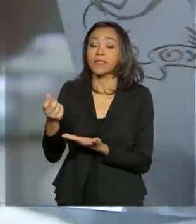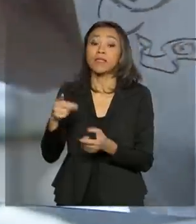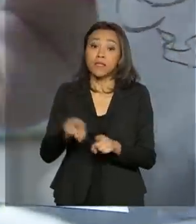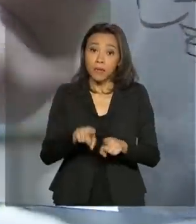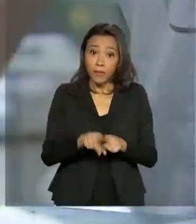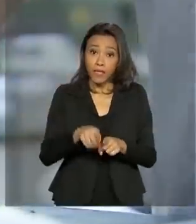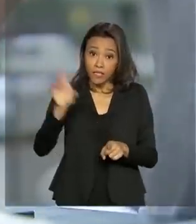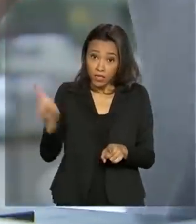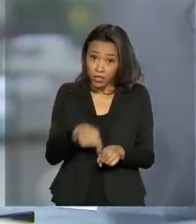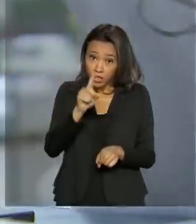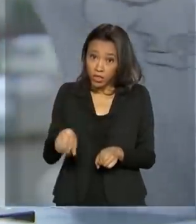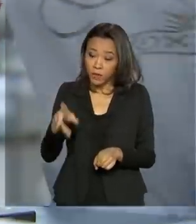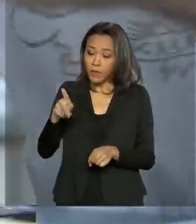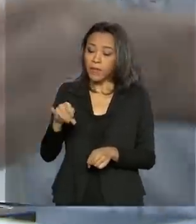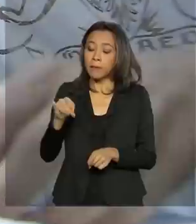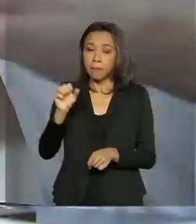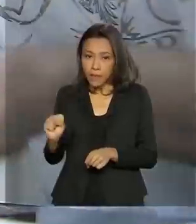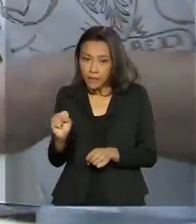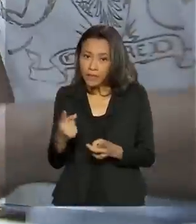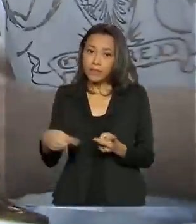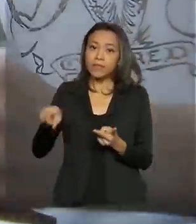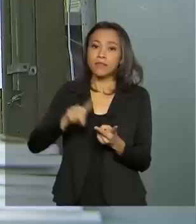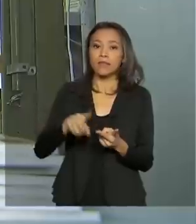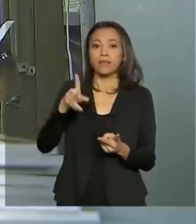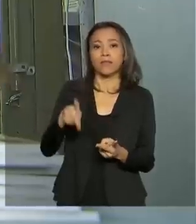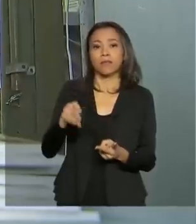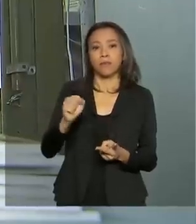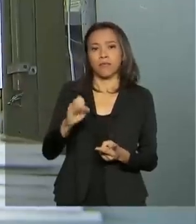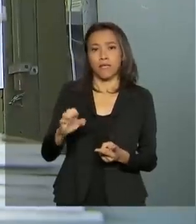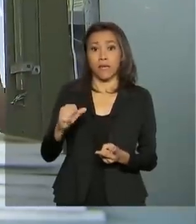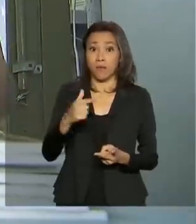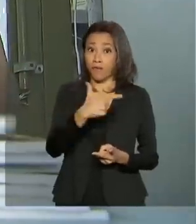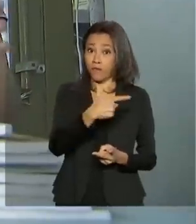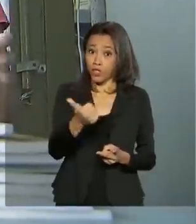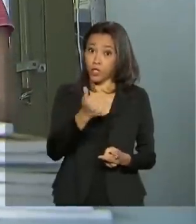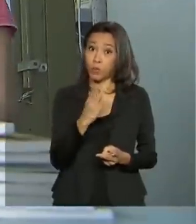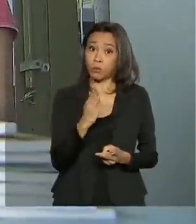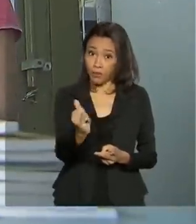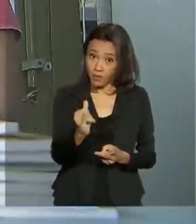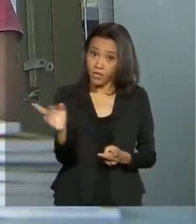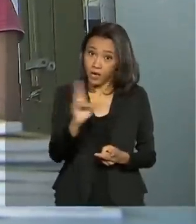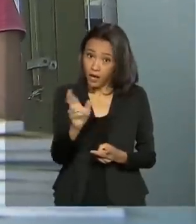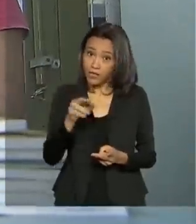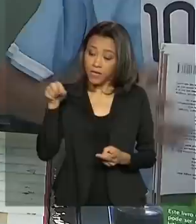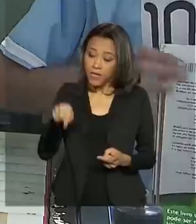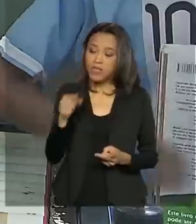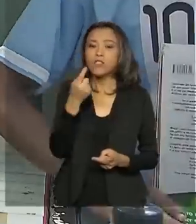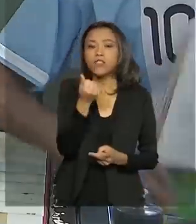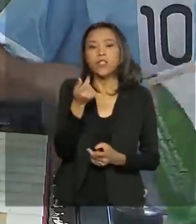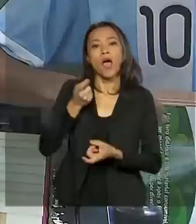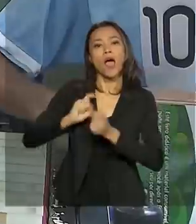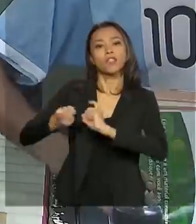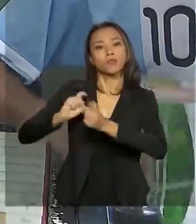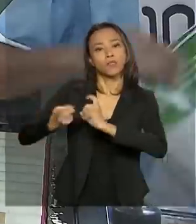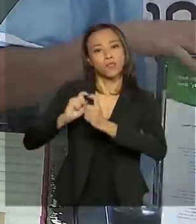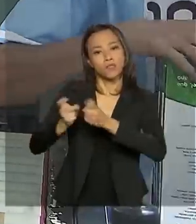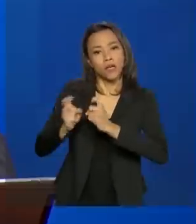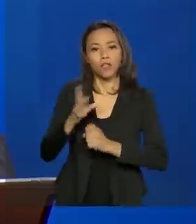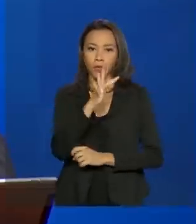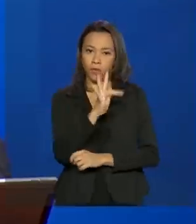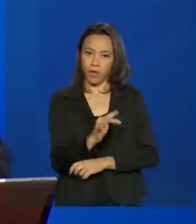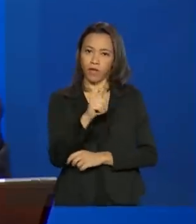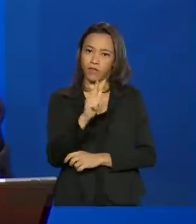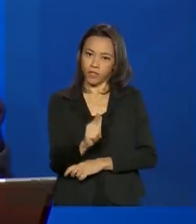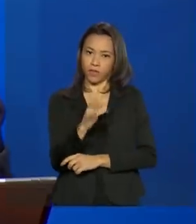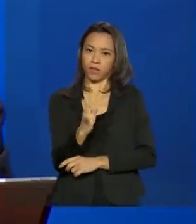e transferir os recursos de cerca de 21 bilhões e meio de reais para serem administrados pelo fgts